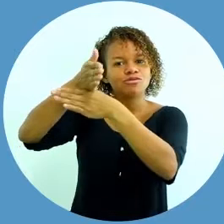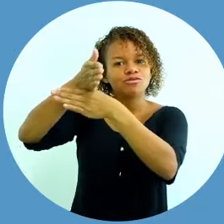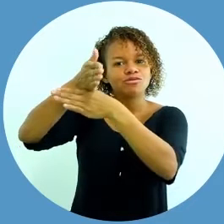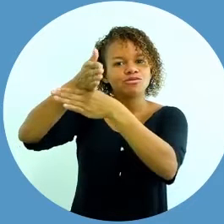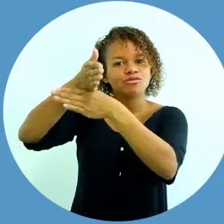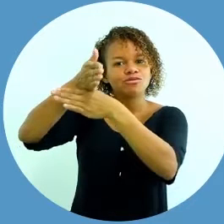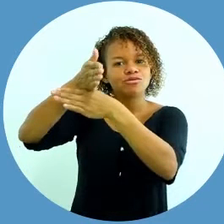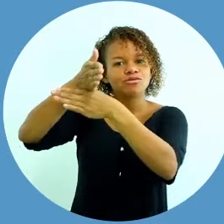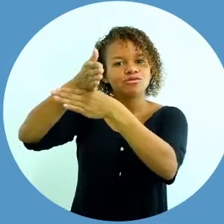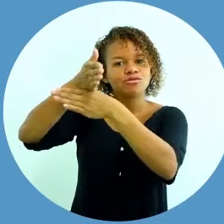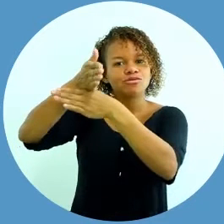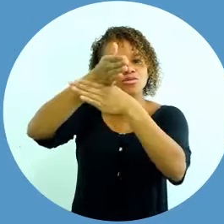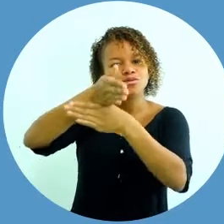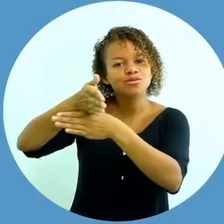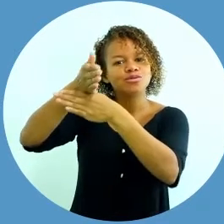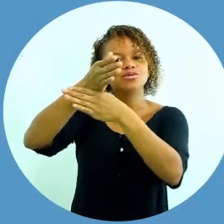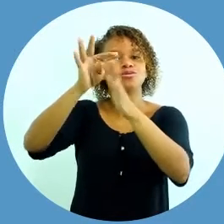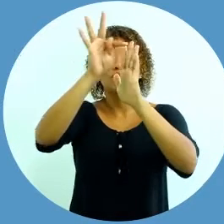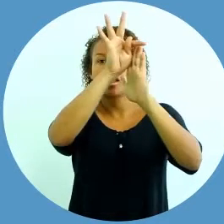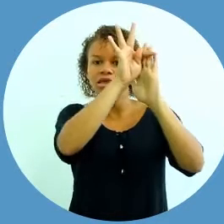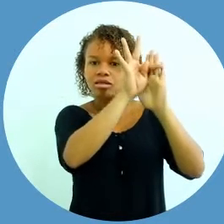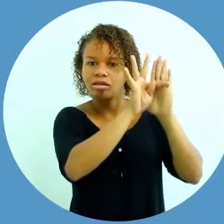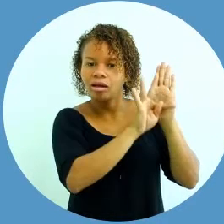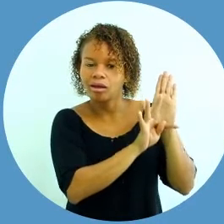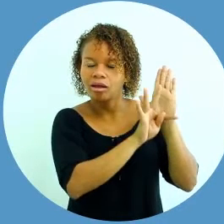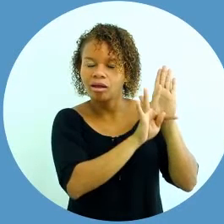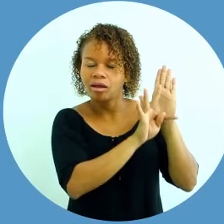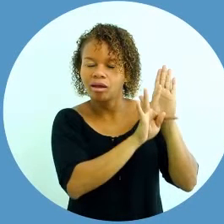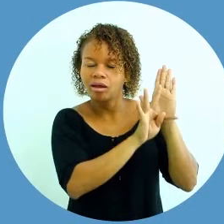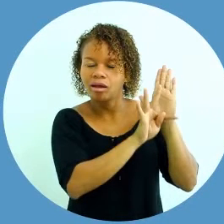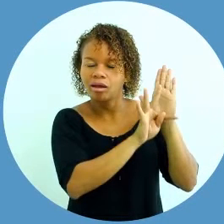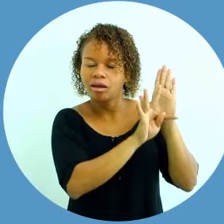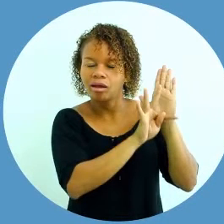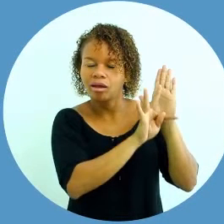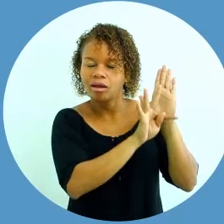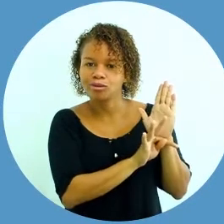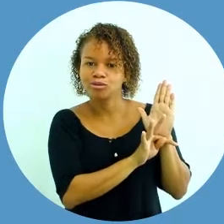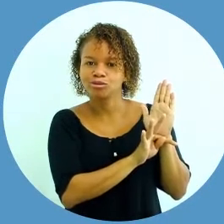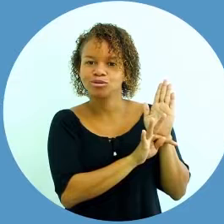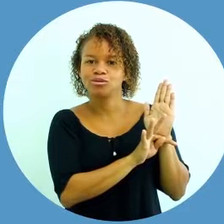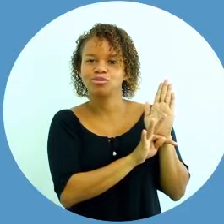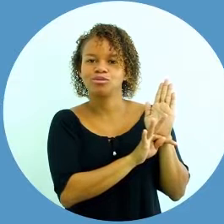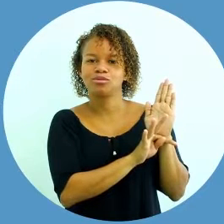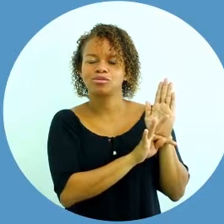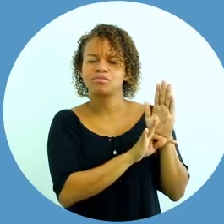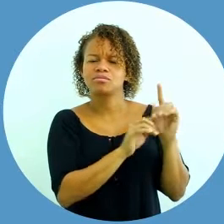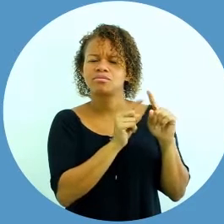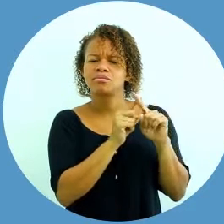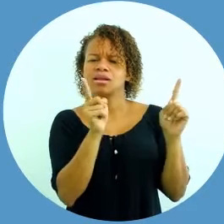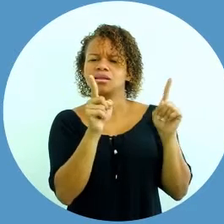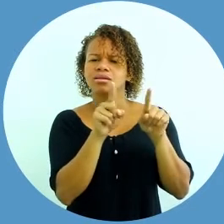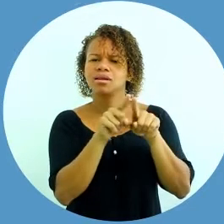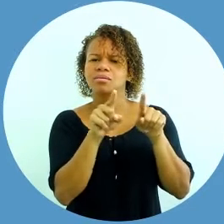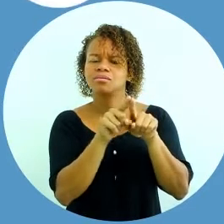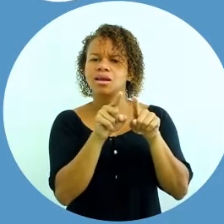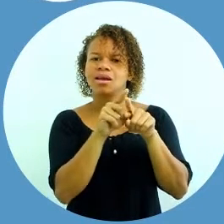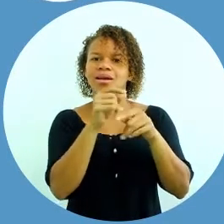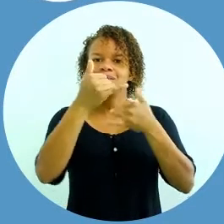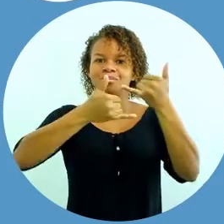vídeos, ícone de vídeo, textos, ícone de textos, mas